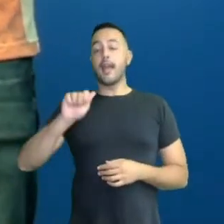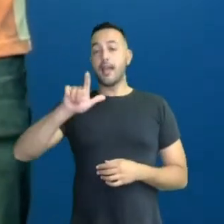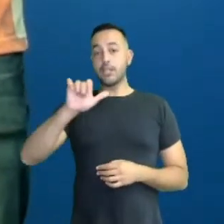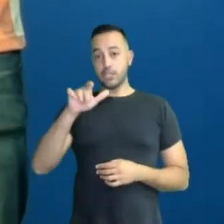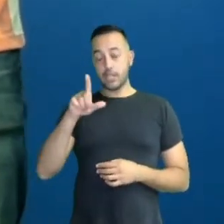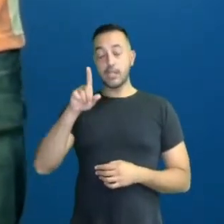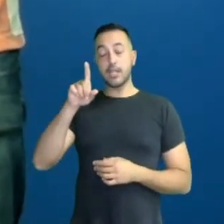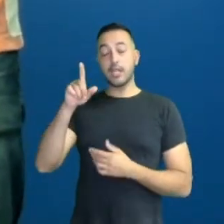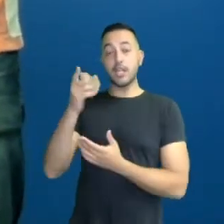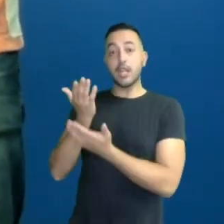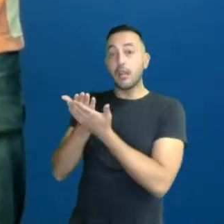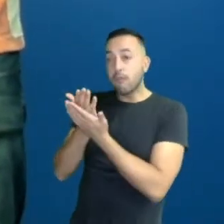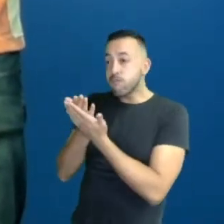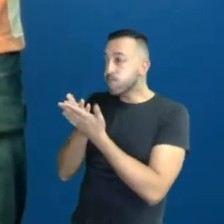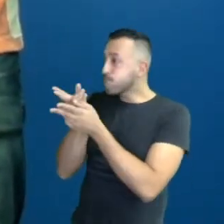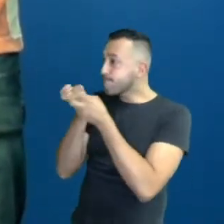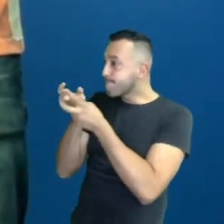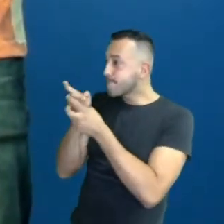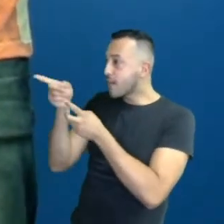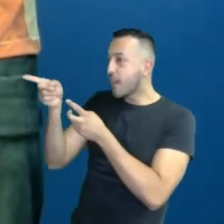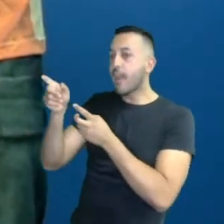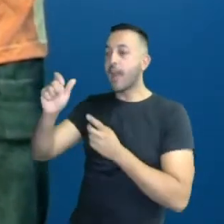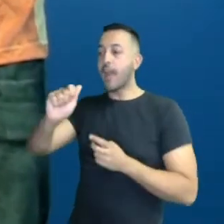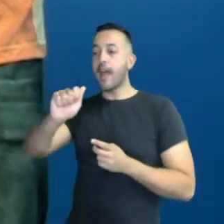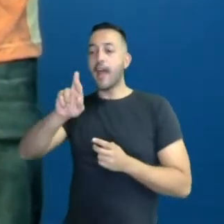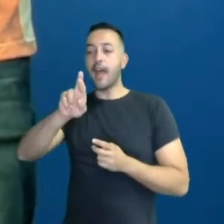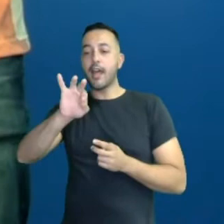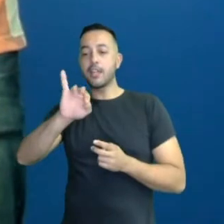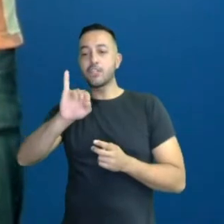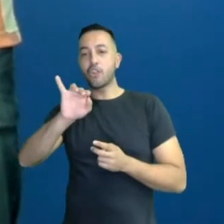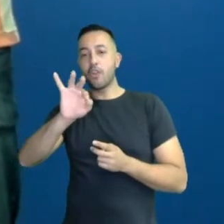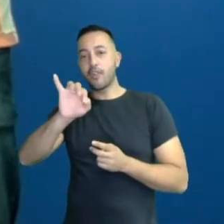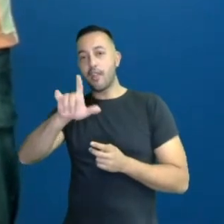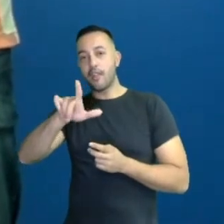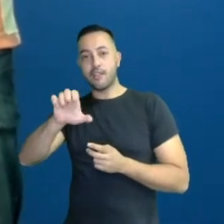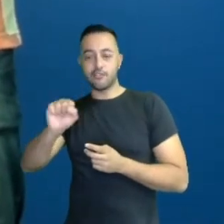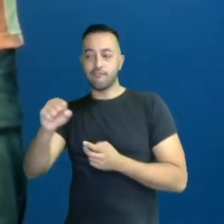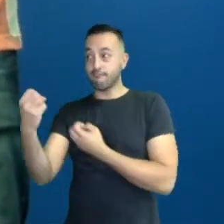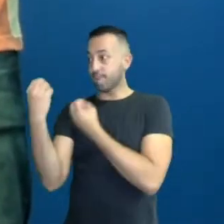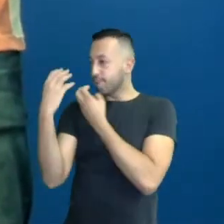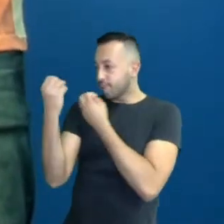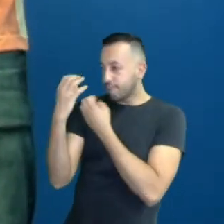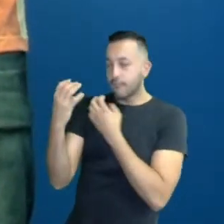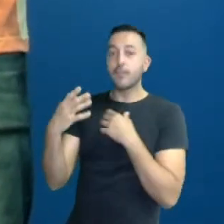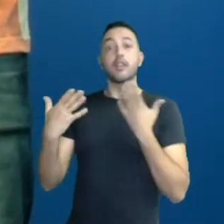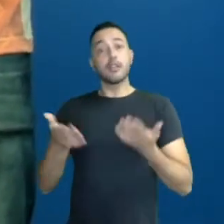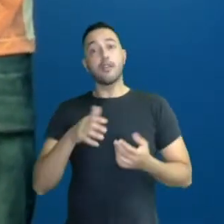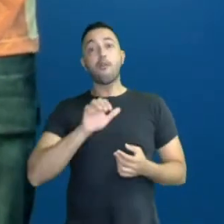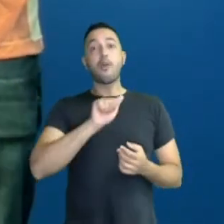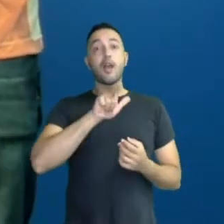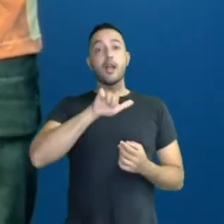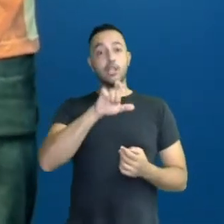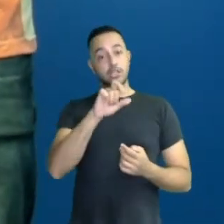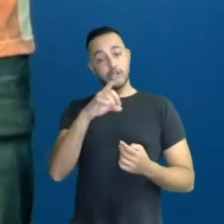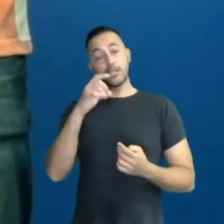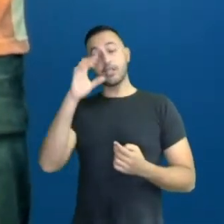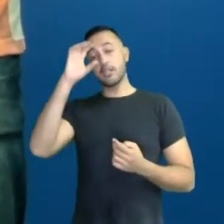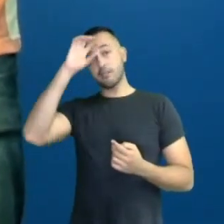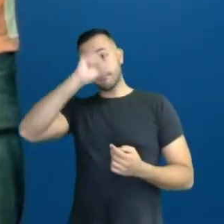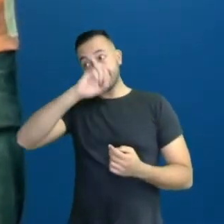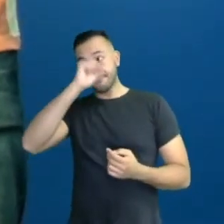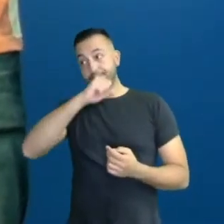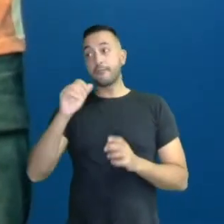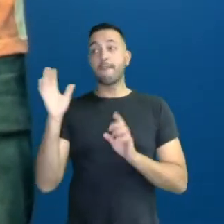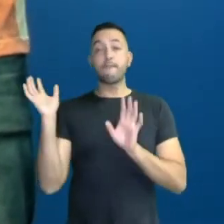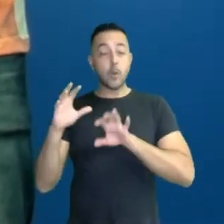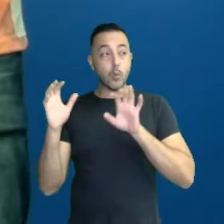discípulo ou aluno de Aristóteles. Então, Aristóteles foi o mestre de Alexandre. Então Alexandre ele recebe uma influência